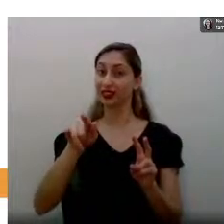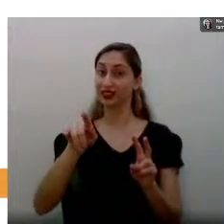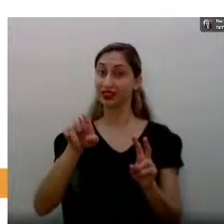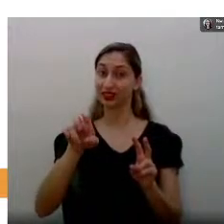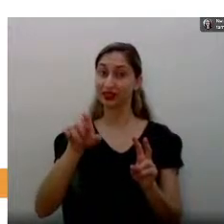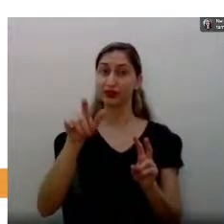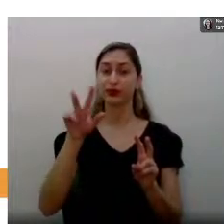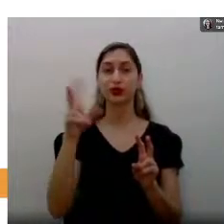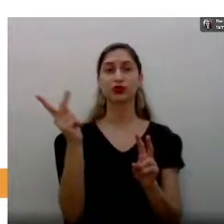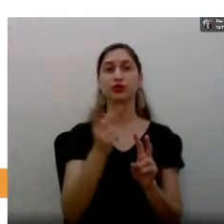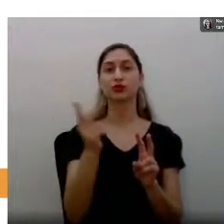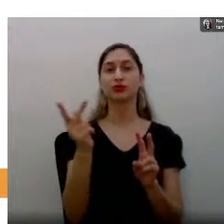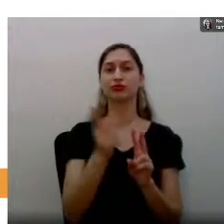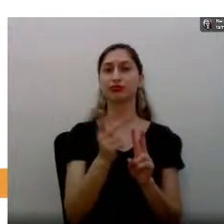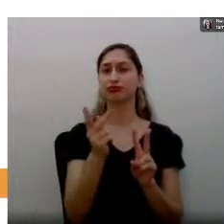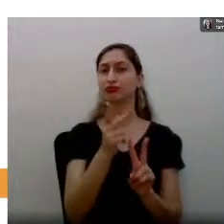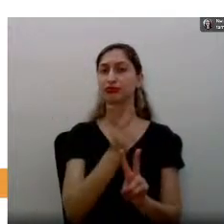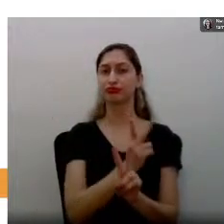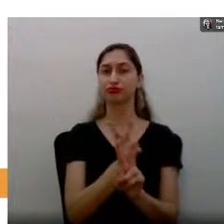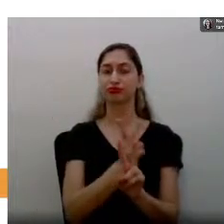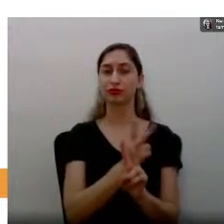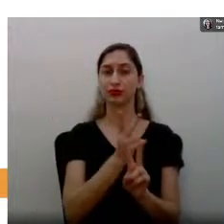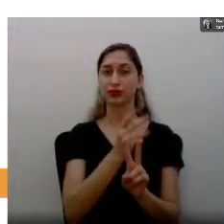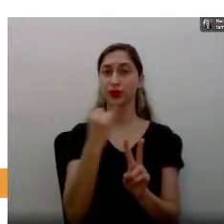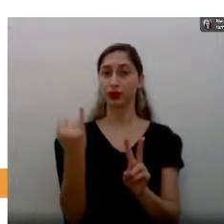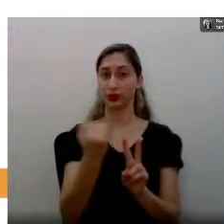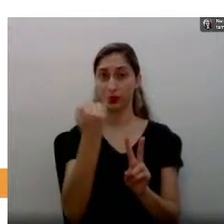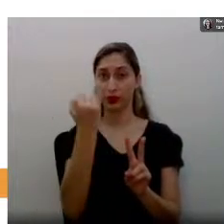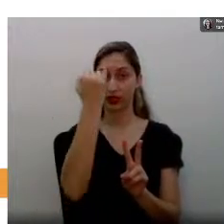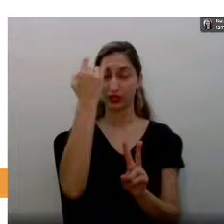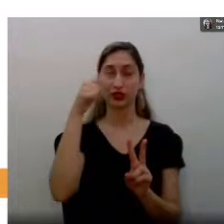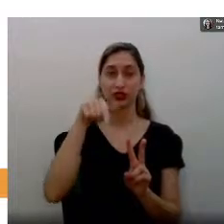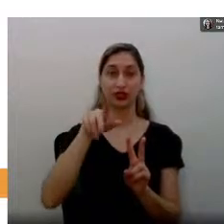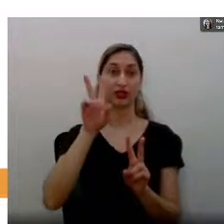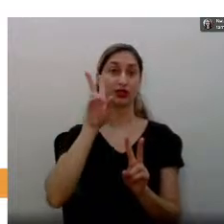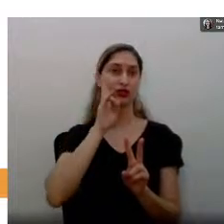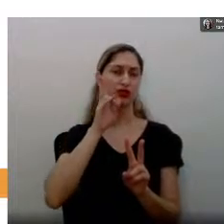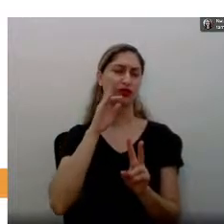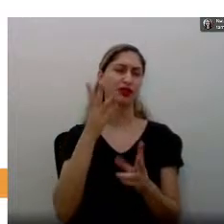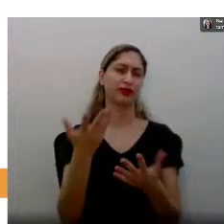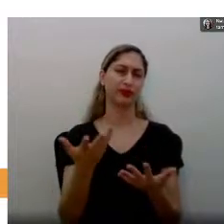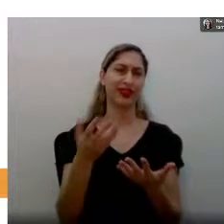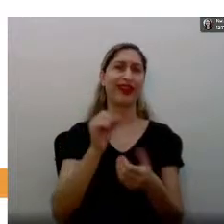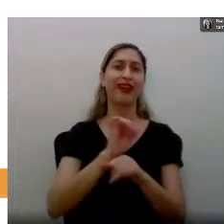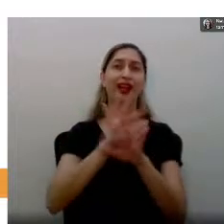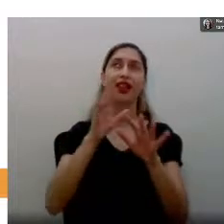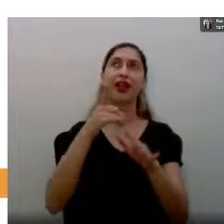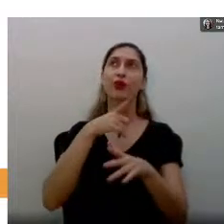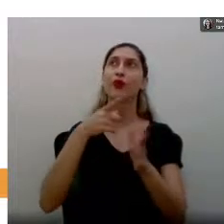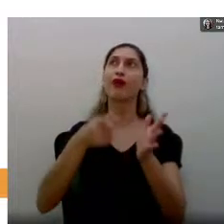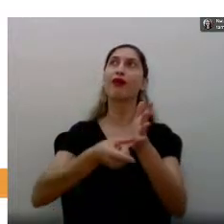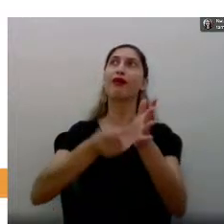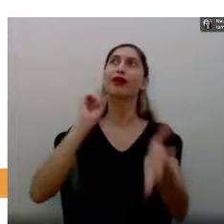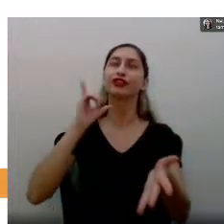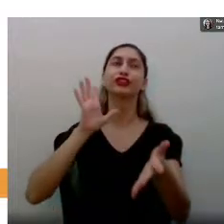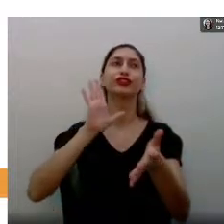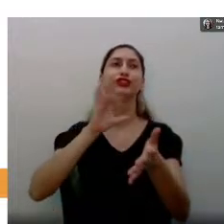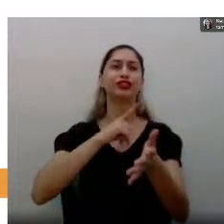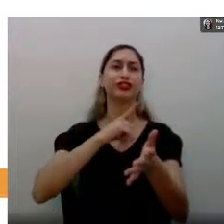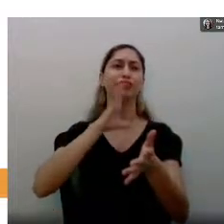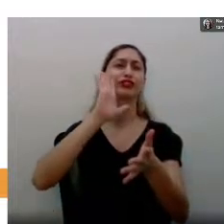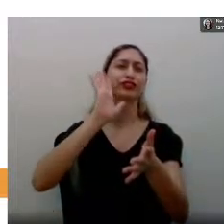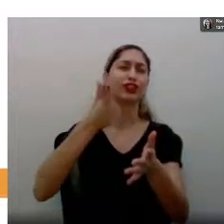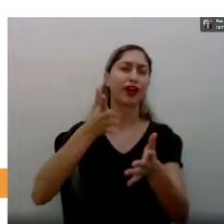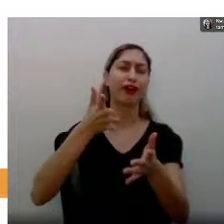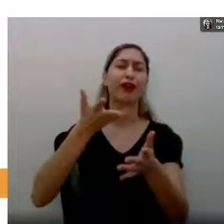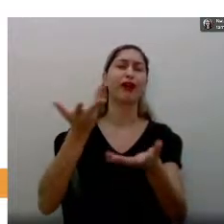obviamente né a minha antes deles claro que eu sou sempre lado para o céu Observatório Nacional não é fundado em